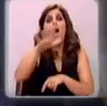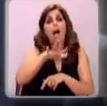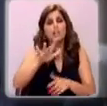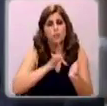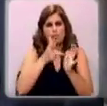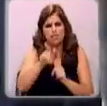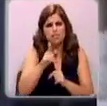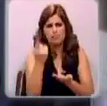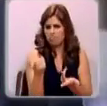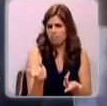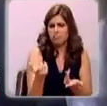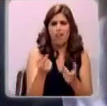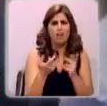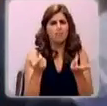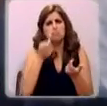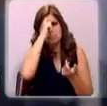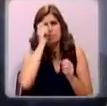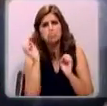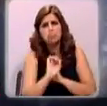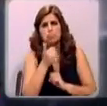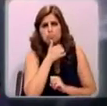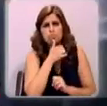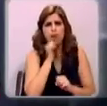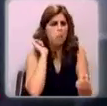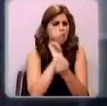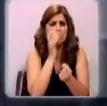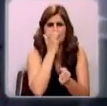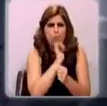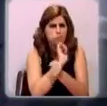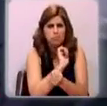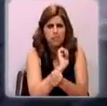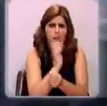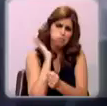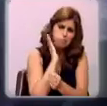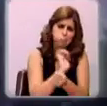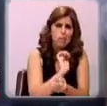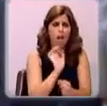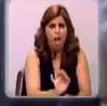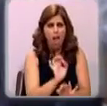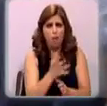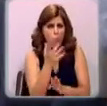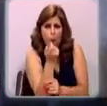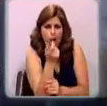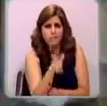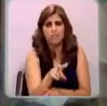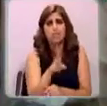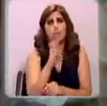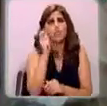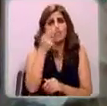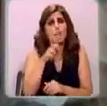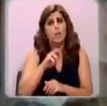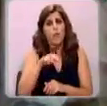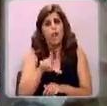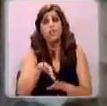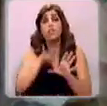quase, respeitando obviamente aquilo que significou a verdadeira escravatura, isto é quase uma escravatura. José Manuel Silva diz que a escolha é agora